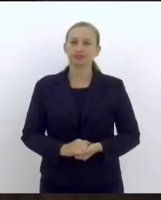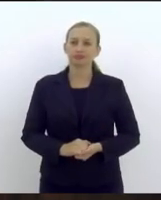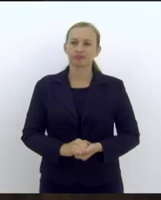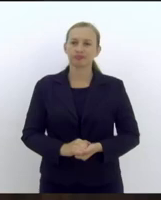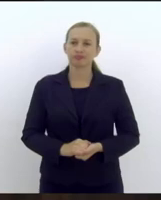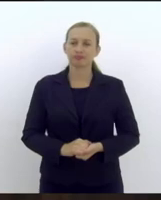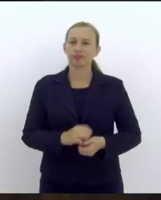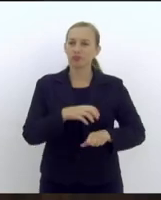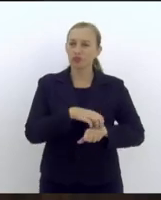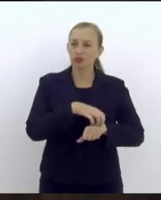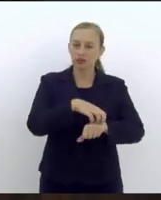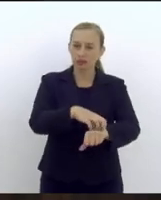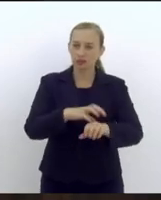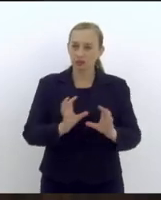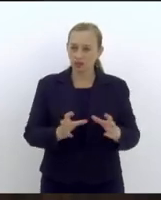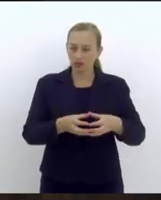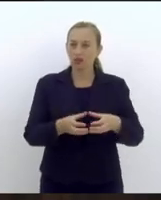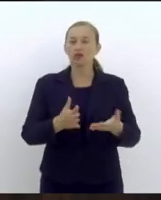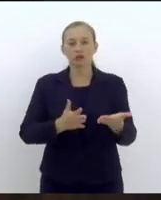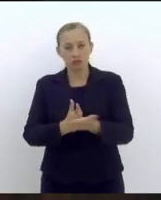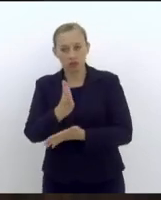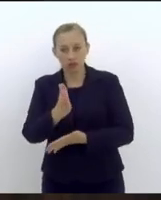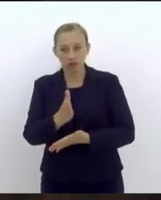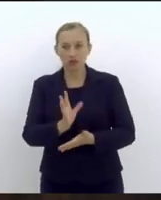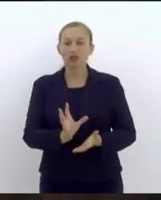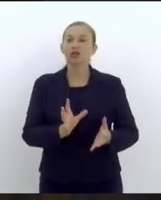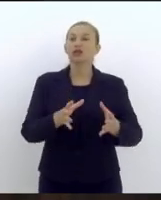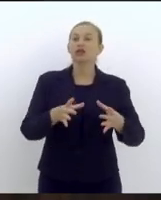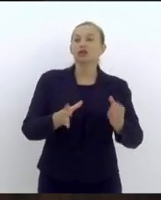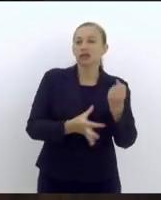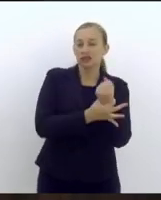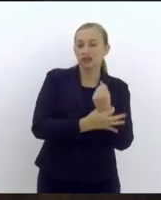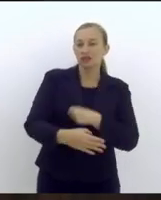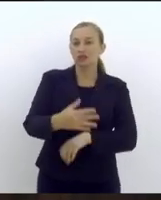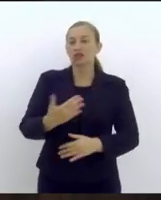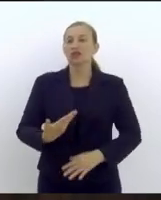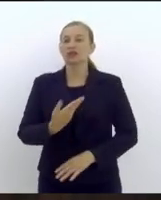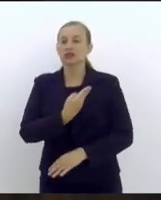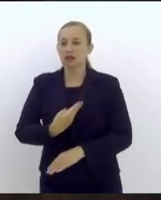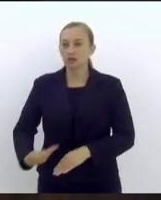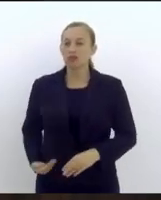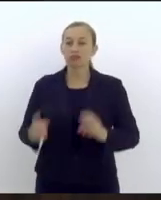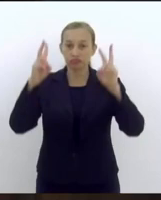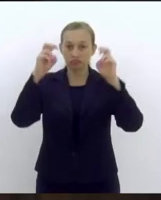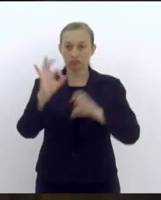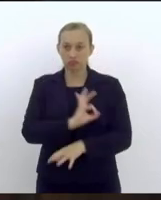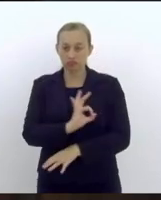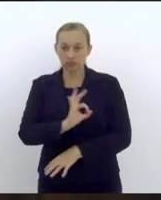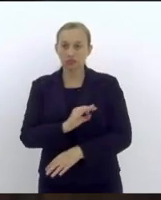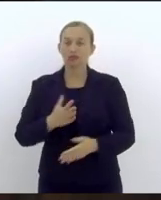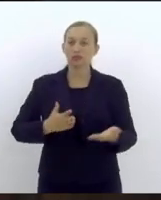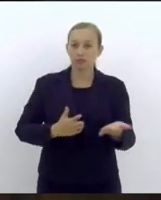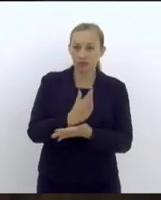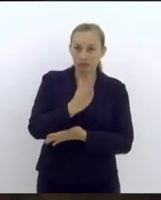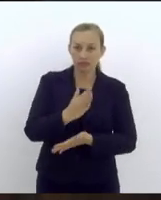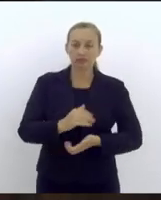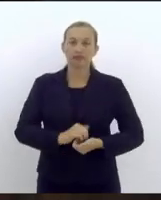de transportes favorável de segurança pública e assuntos de polícia favorável